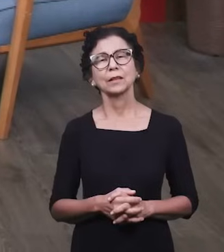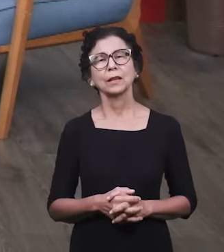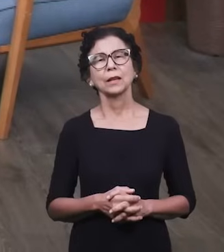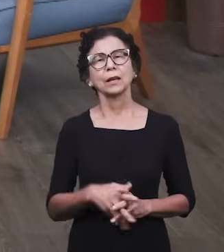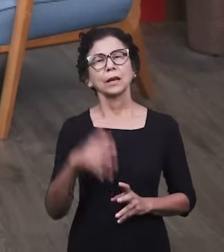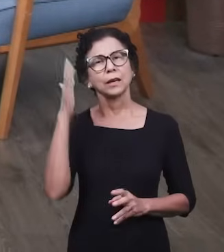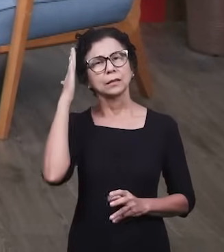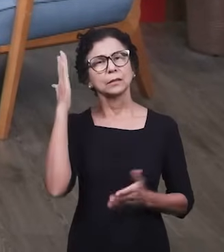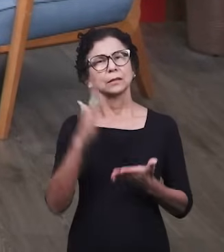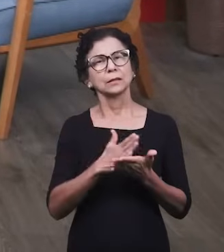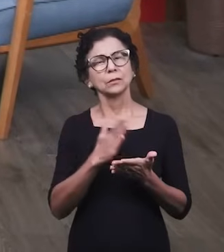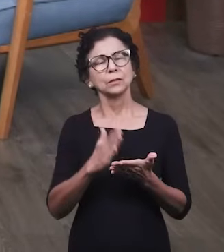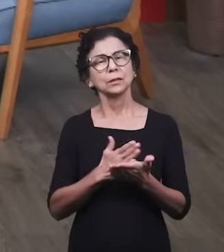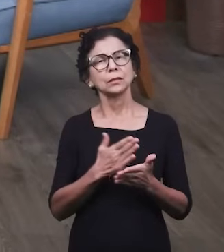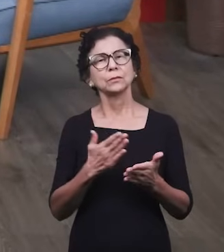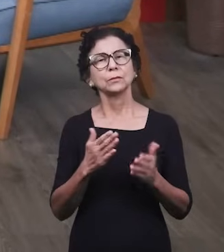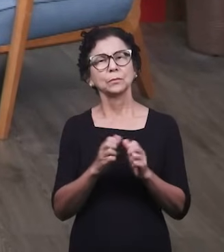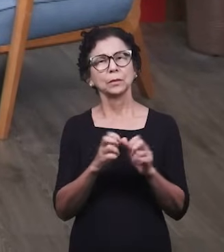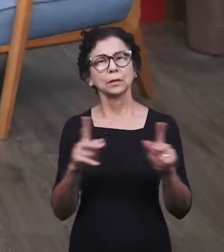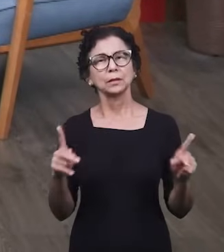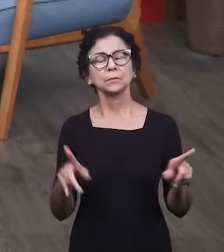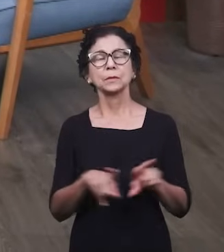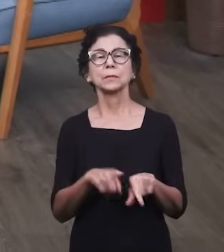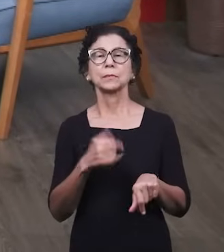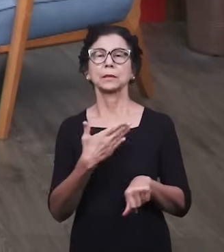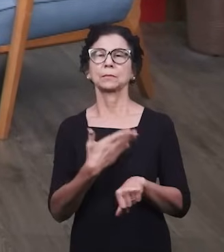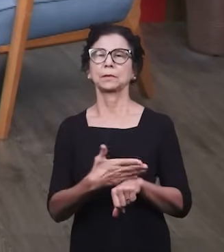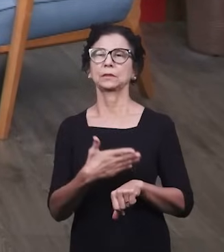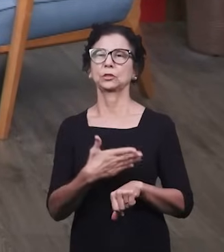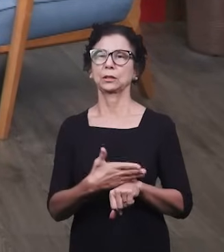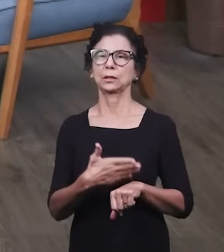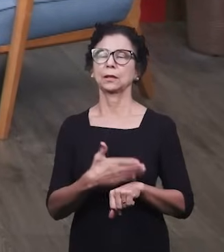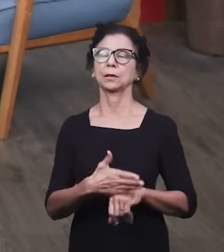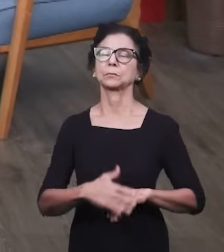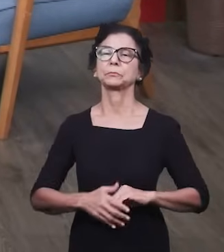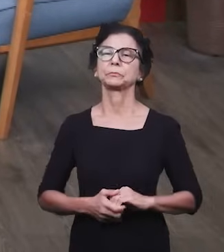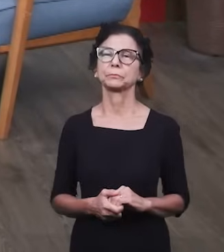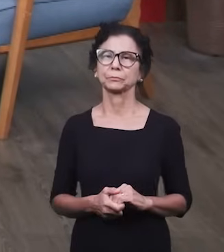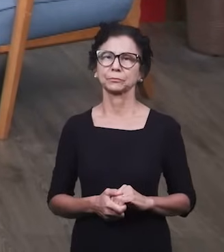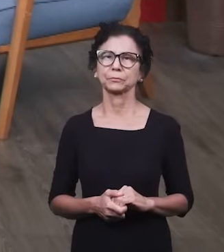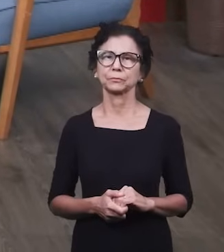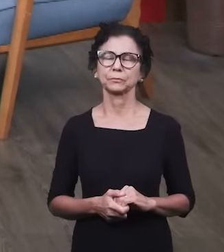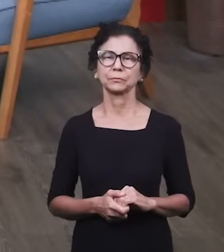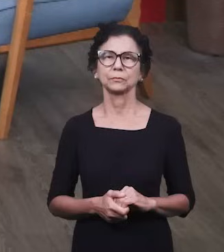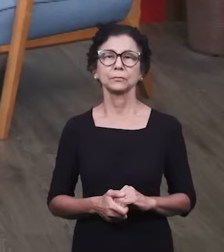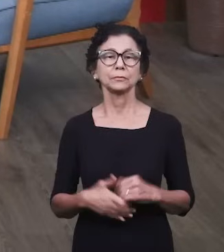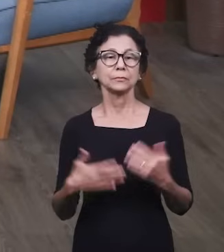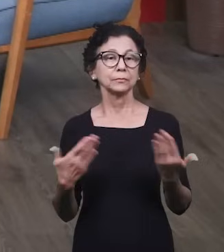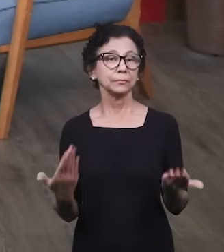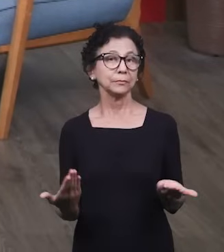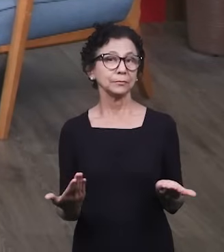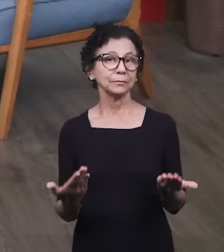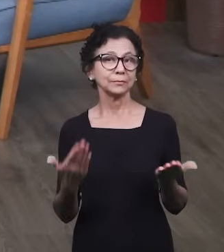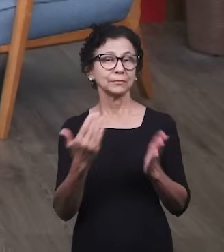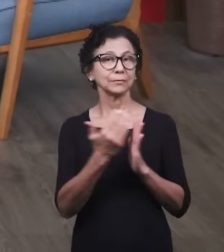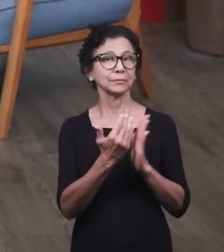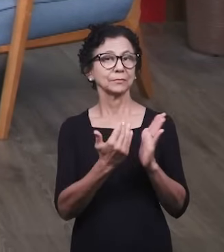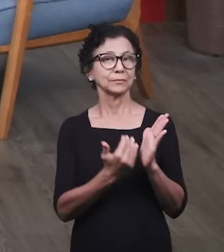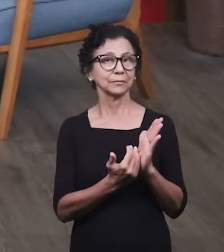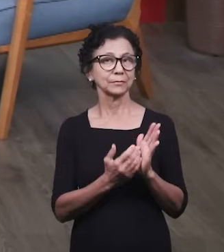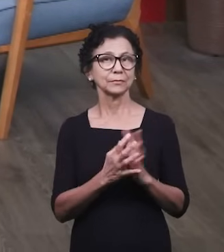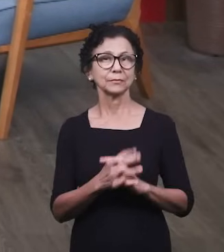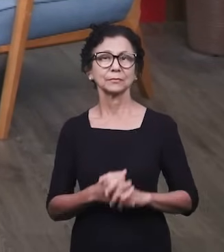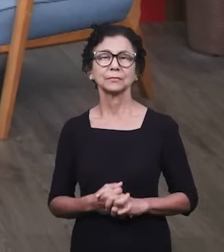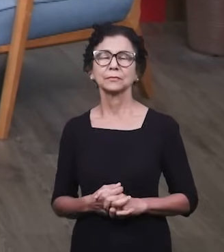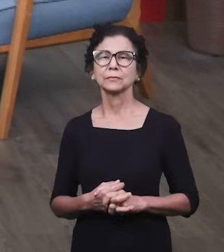vida aquilo que nós estamos aprendendo das revelações maravilhosas do Senhor no livro de Apocalipse. E esse programa, ele é